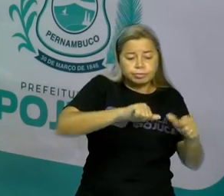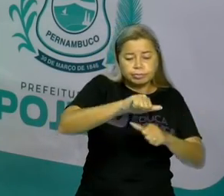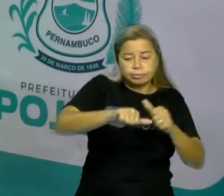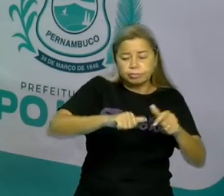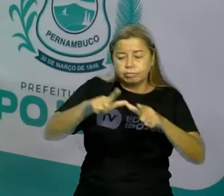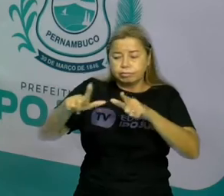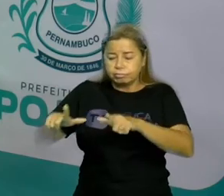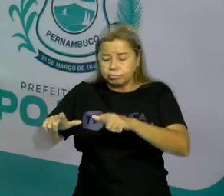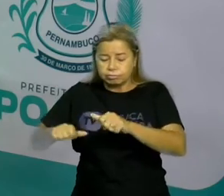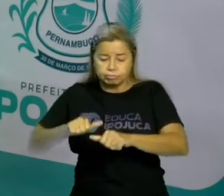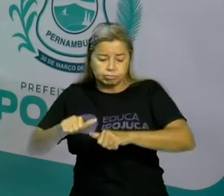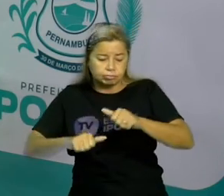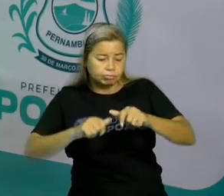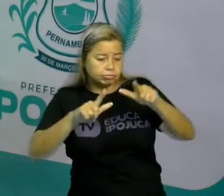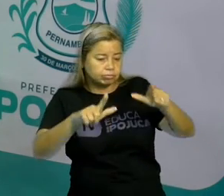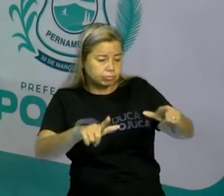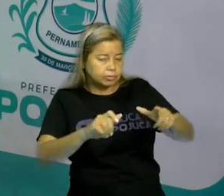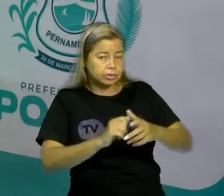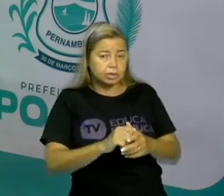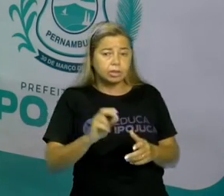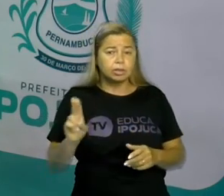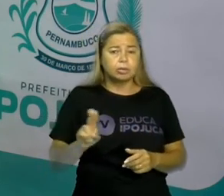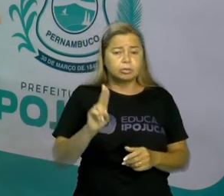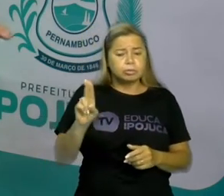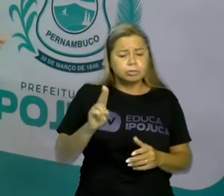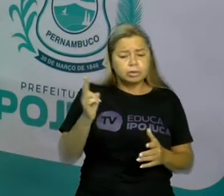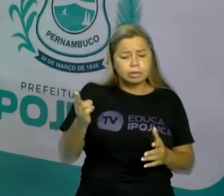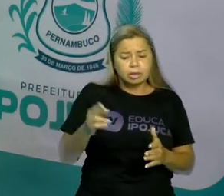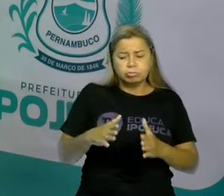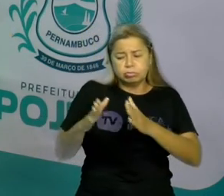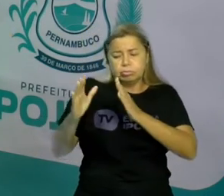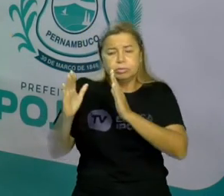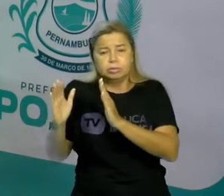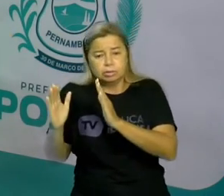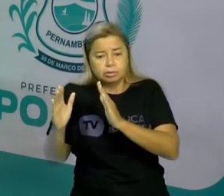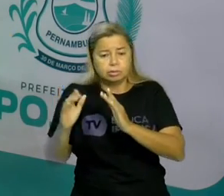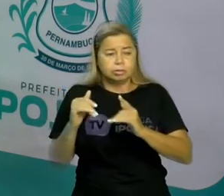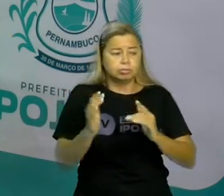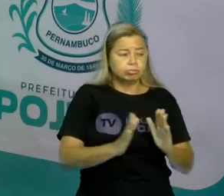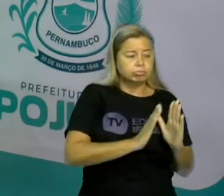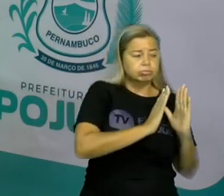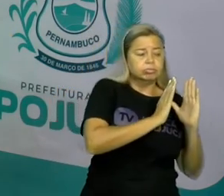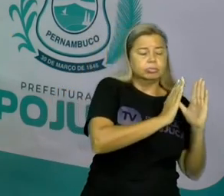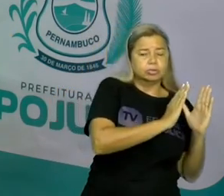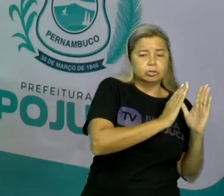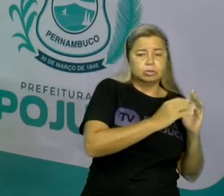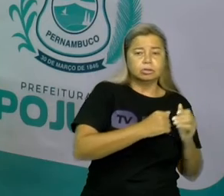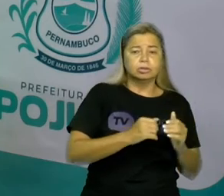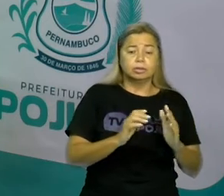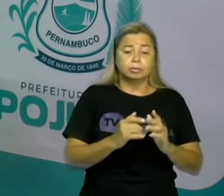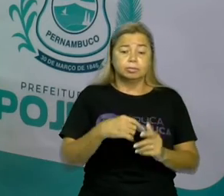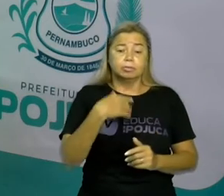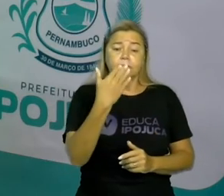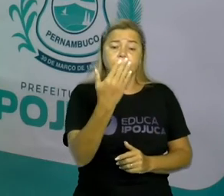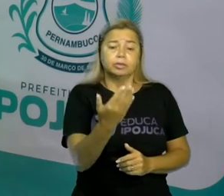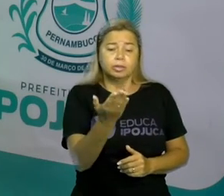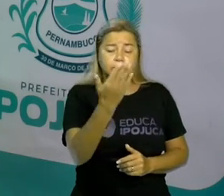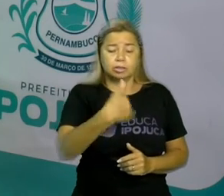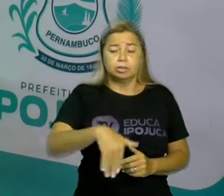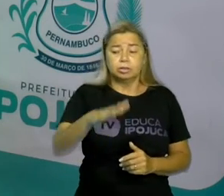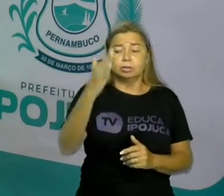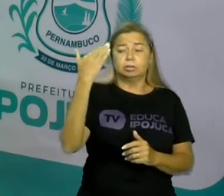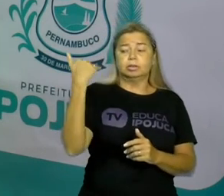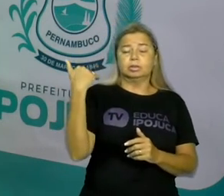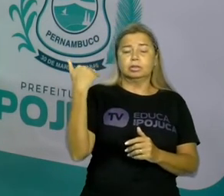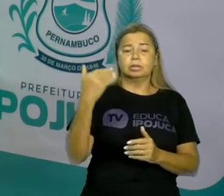outro, usando os comandos, direita, esquerda, frente, trás. Então, essas são